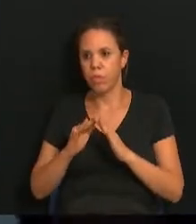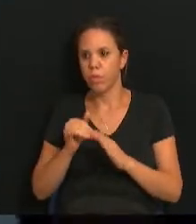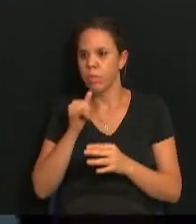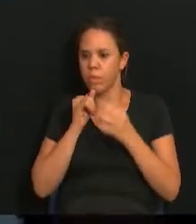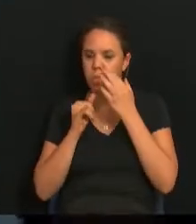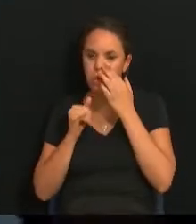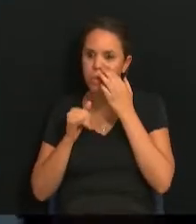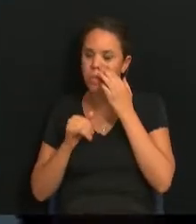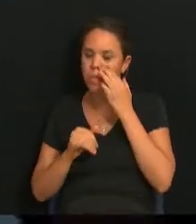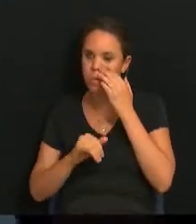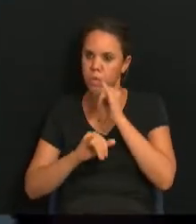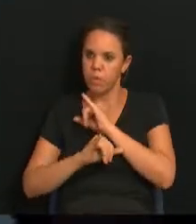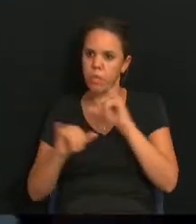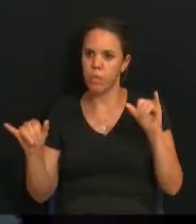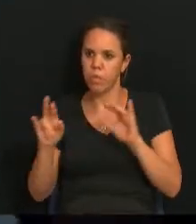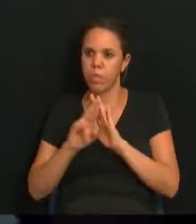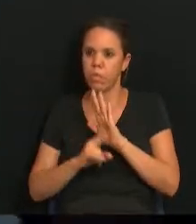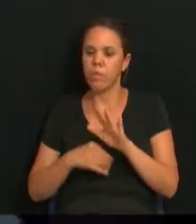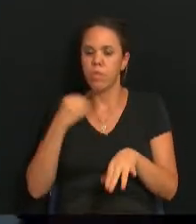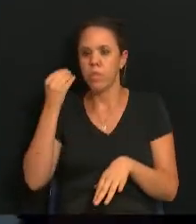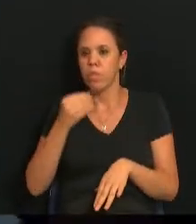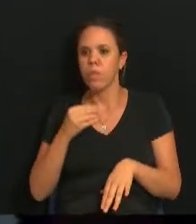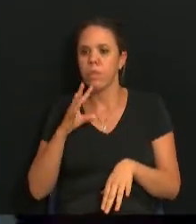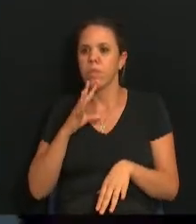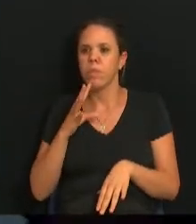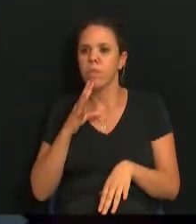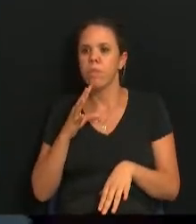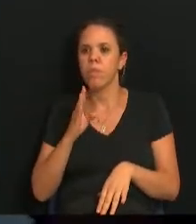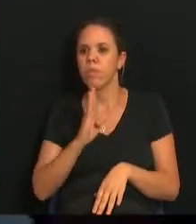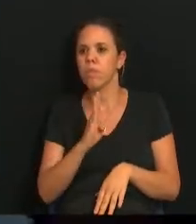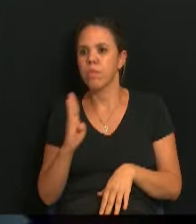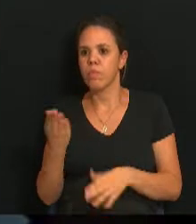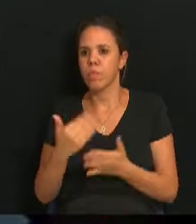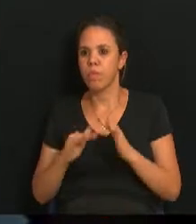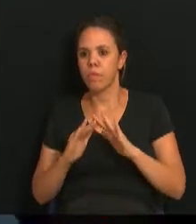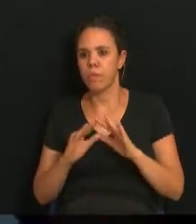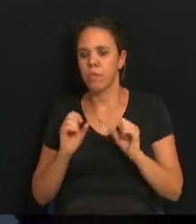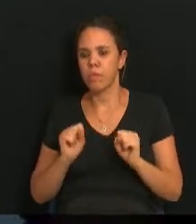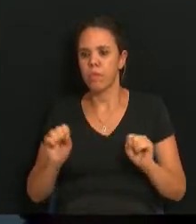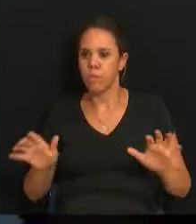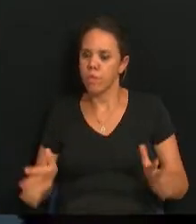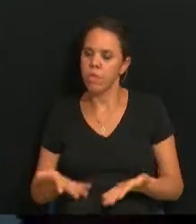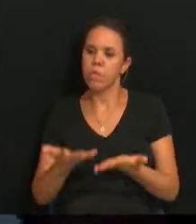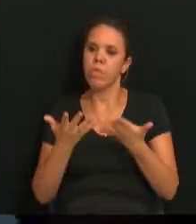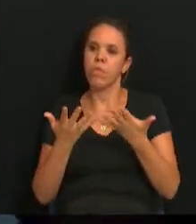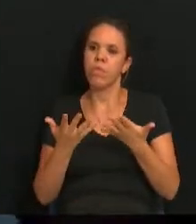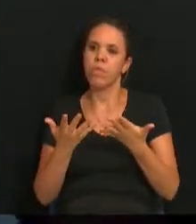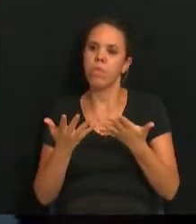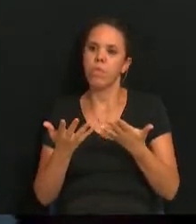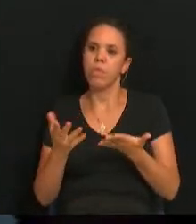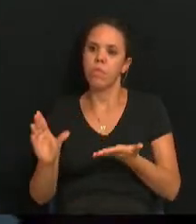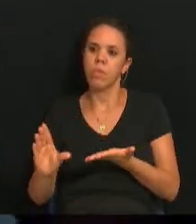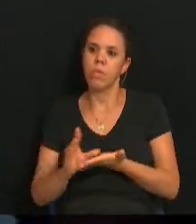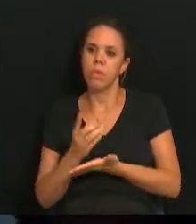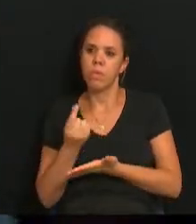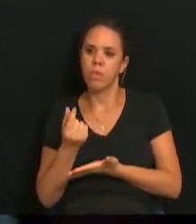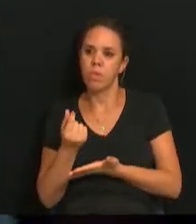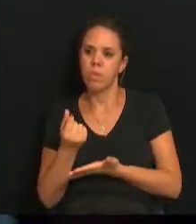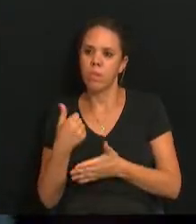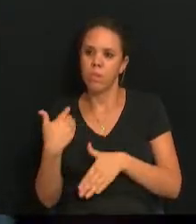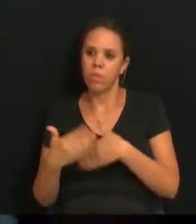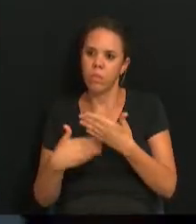mencionado explicitamente no regimento, o conhecimento do acervo da biblioteca escolar, para poder potencializar esses recursos no trabalho cotidiano